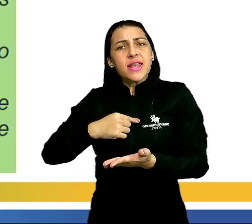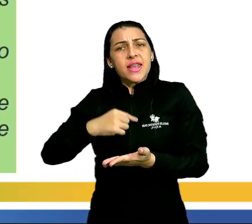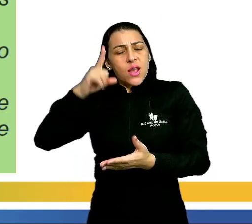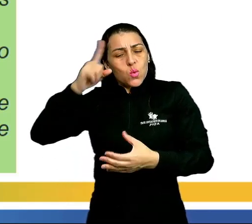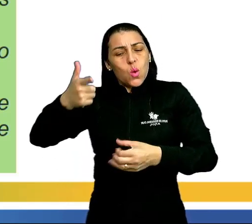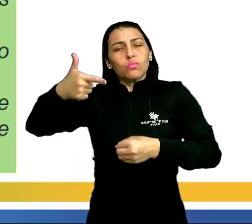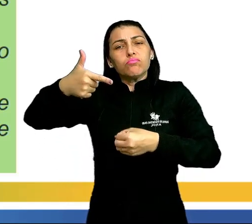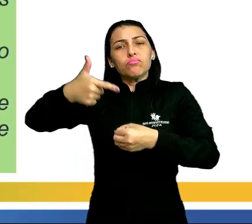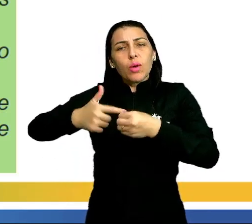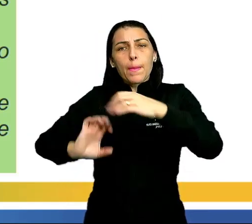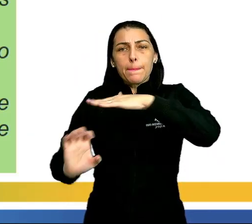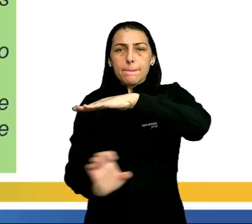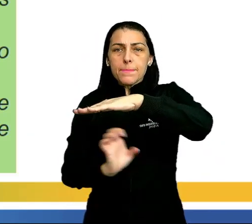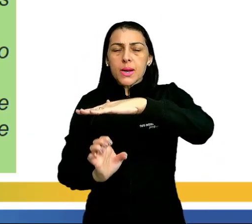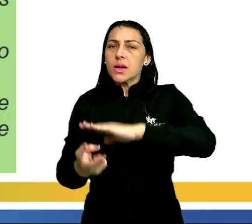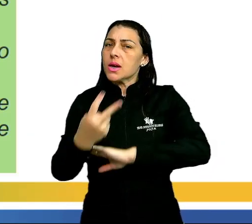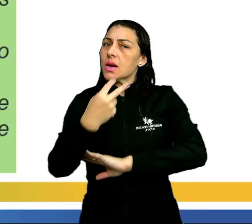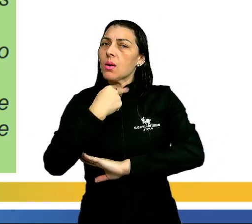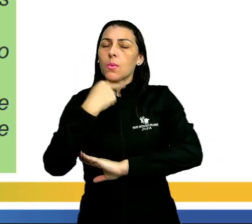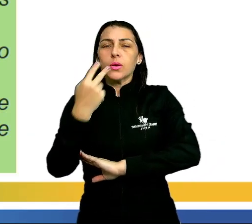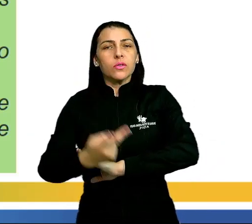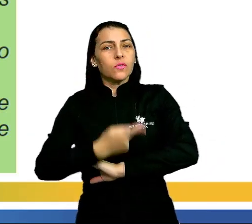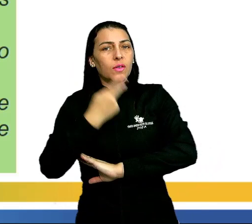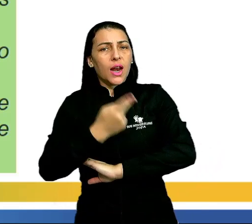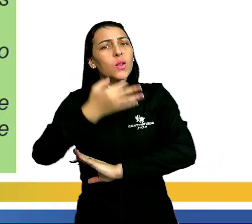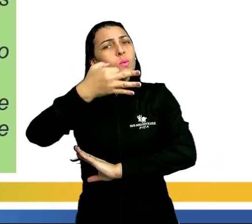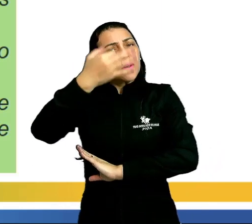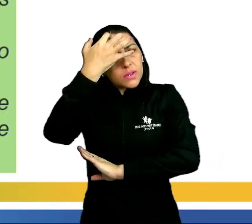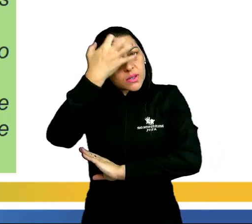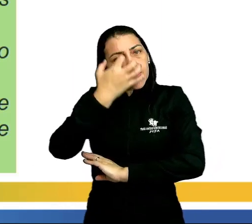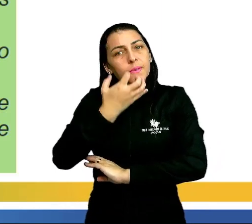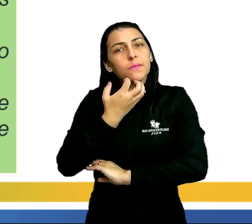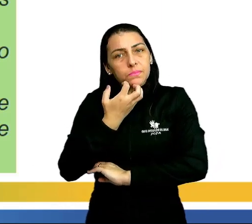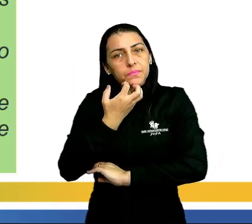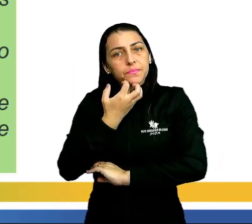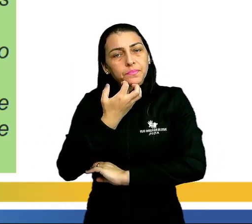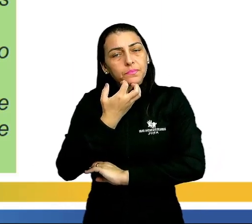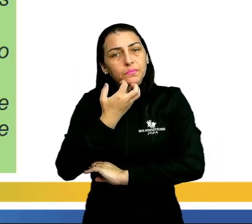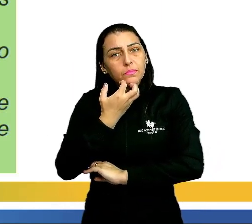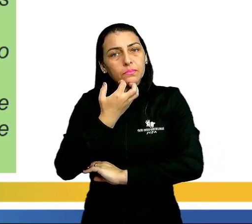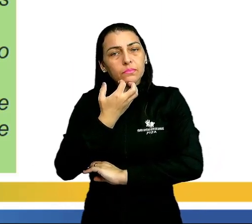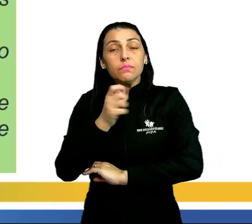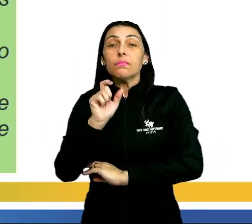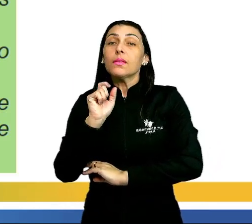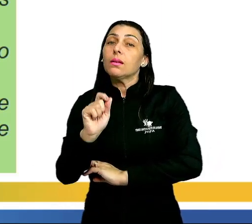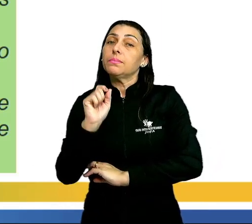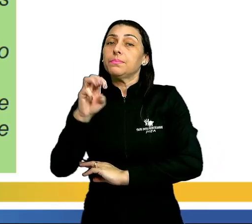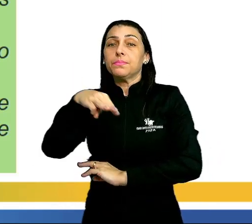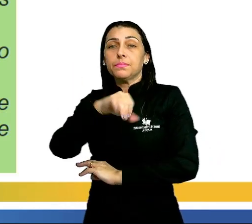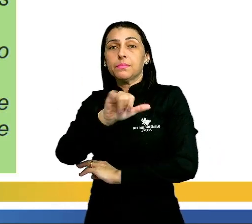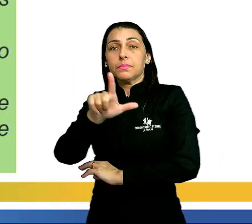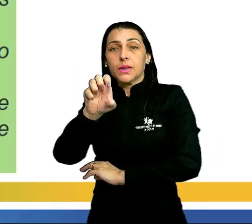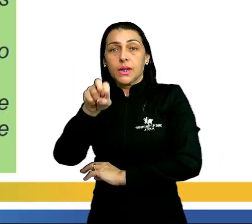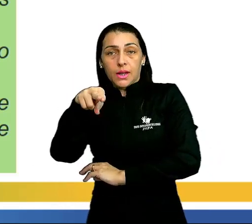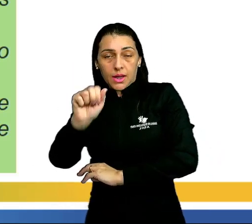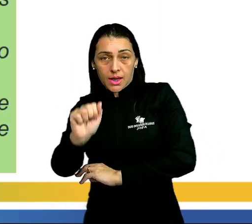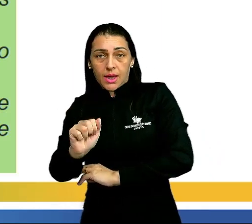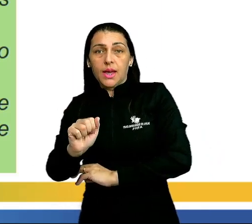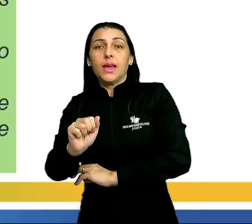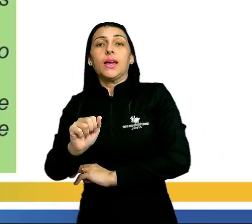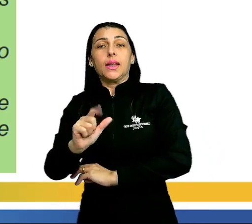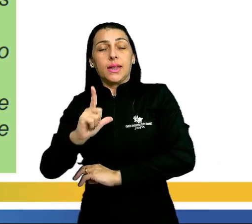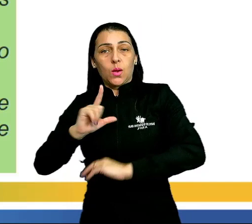de gasolina, não pode estar falando sério. Então, o fato de que Milena seja dona de um posto